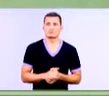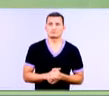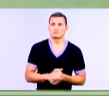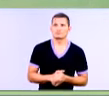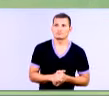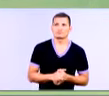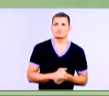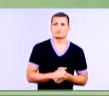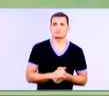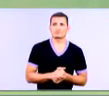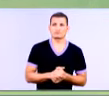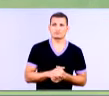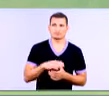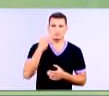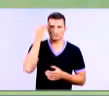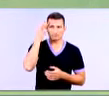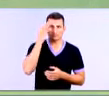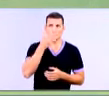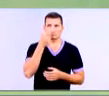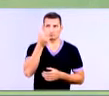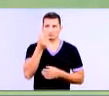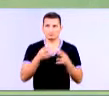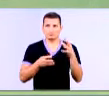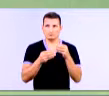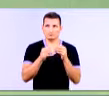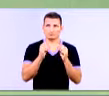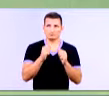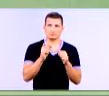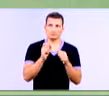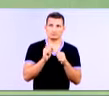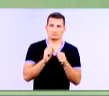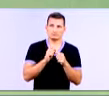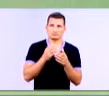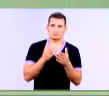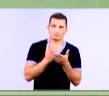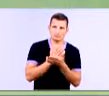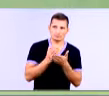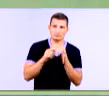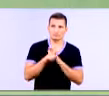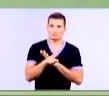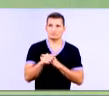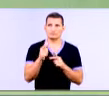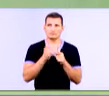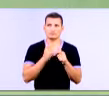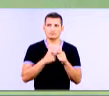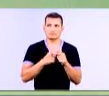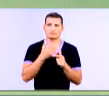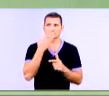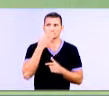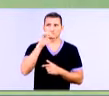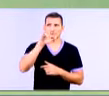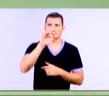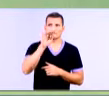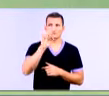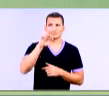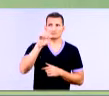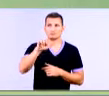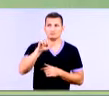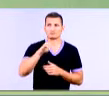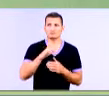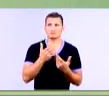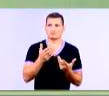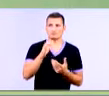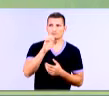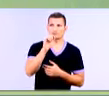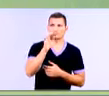Para a gente entender melhor a atribuição, gente, a gente pode fazer umas perguntas, né? Por que o tipo literal, no caso a string, recebe